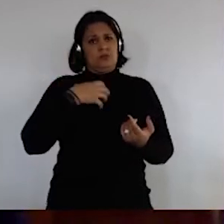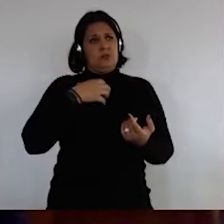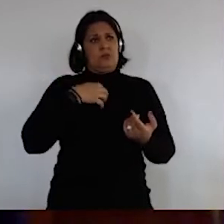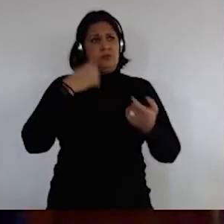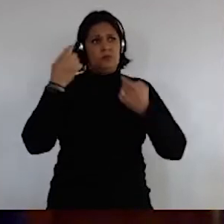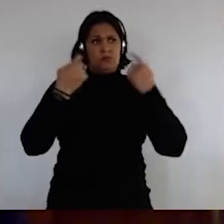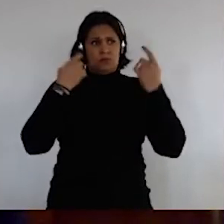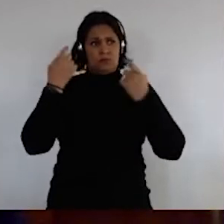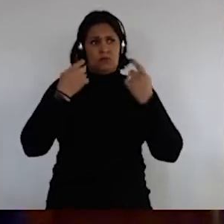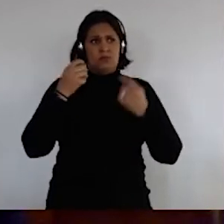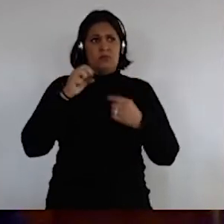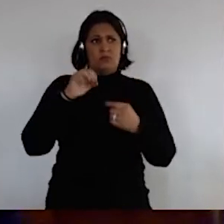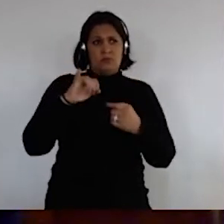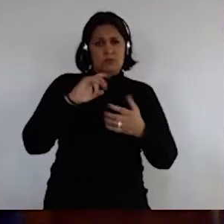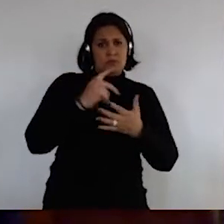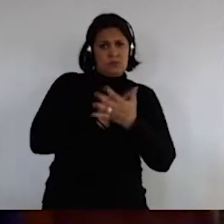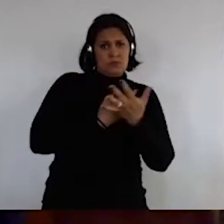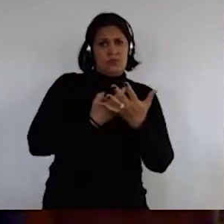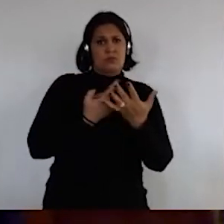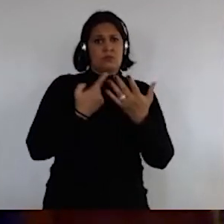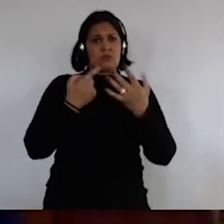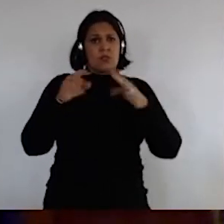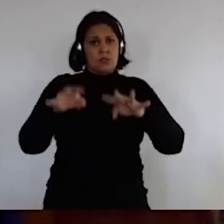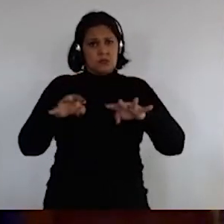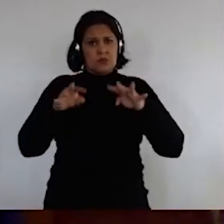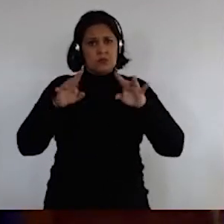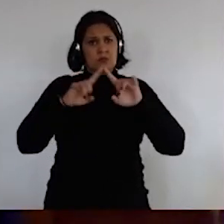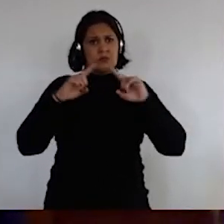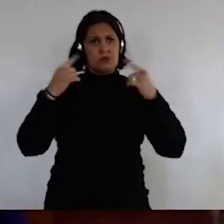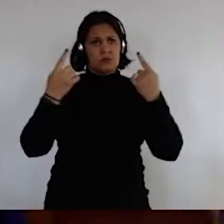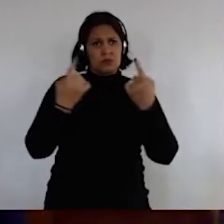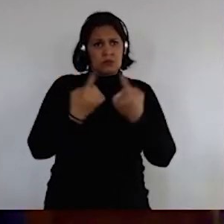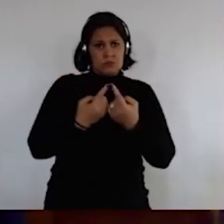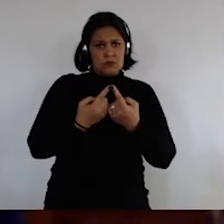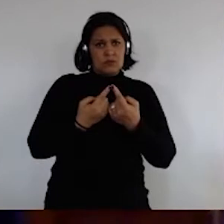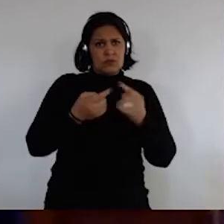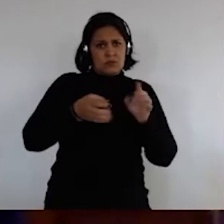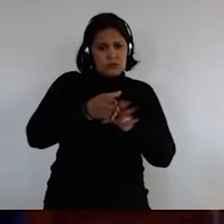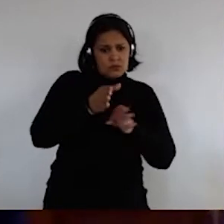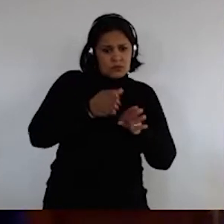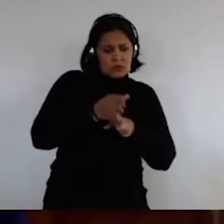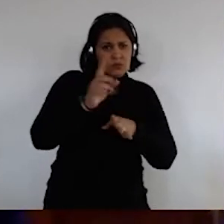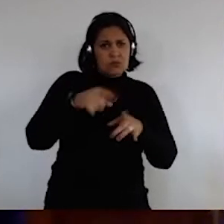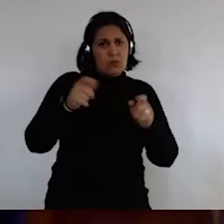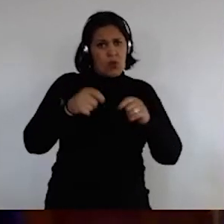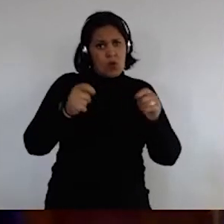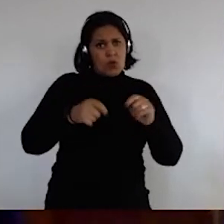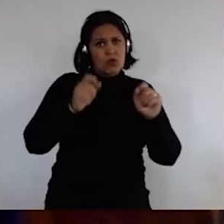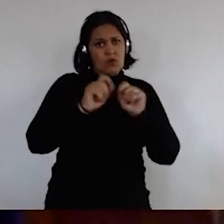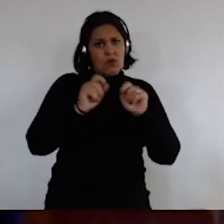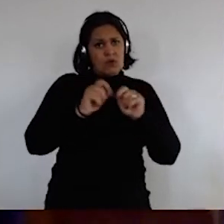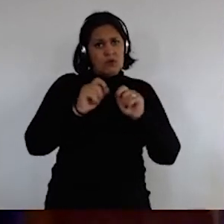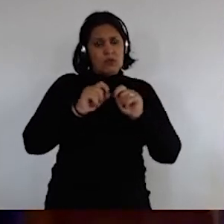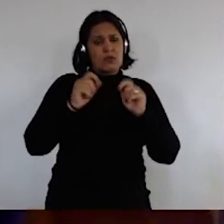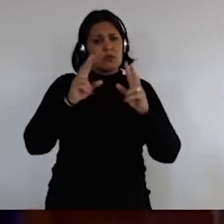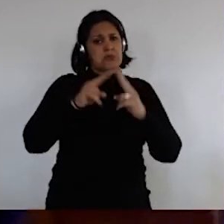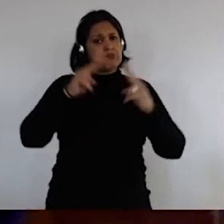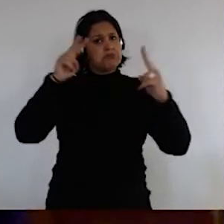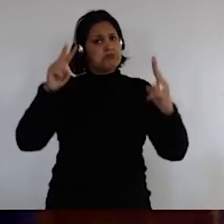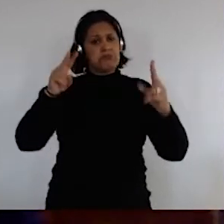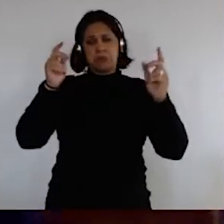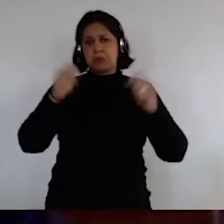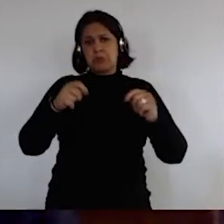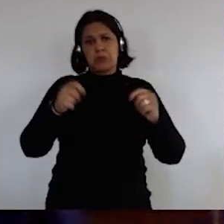que uma audiência de instrução possa se realizar na plenitude de forma virtual